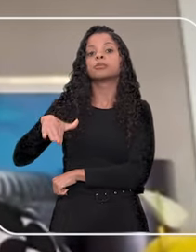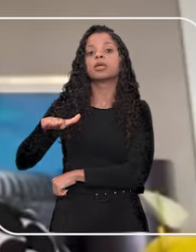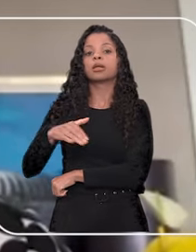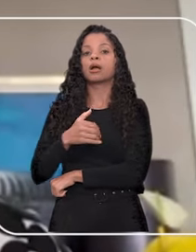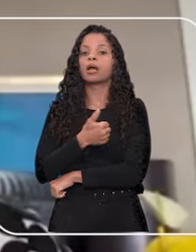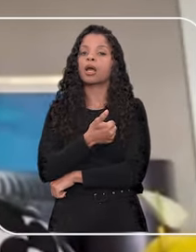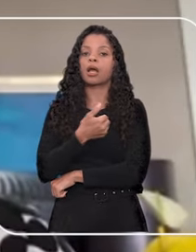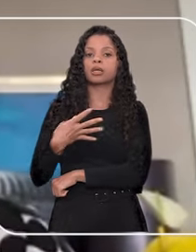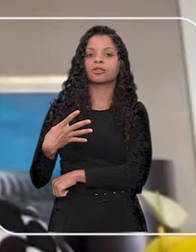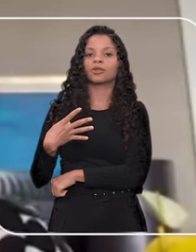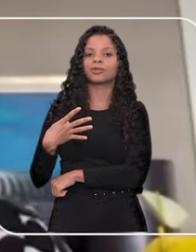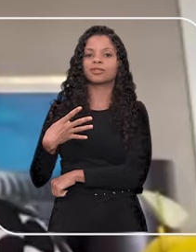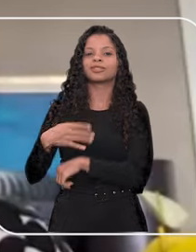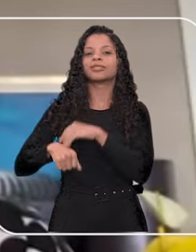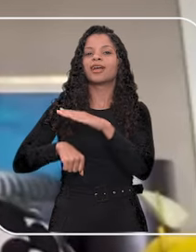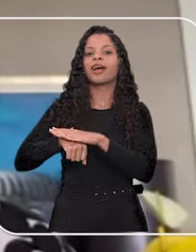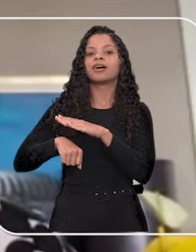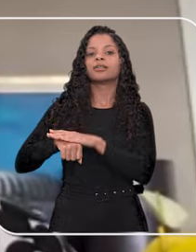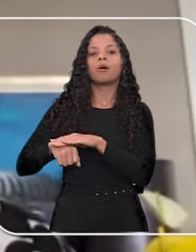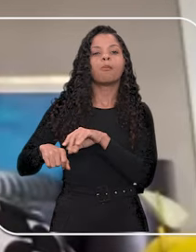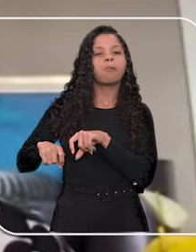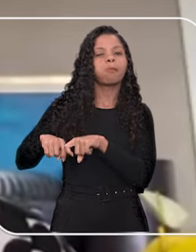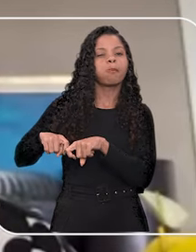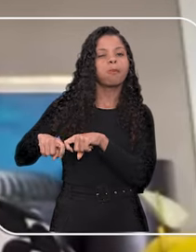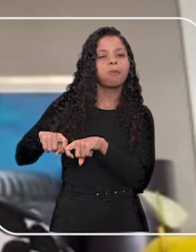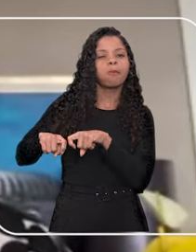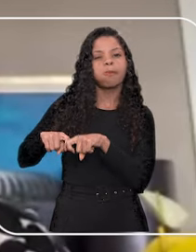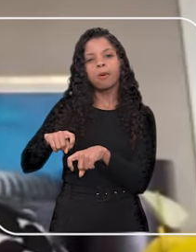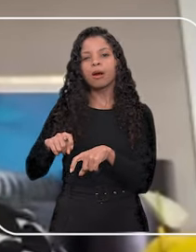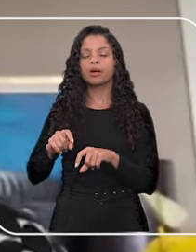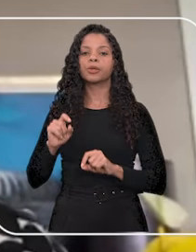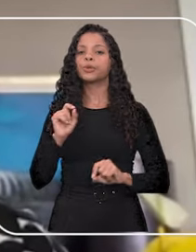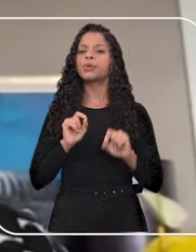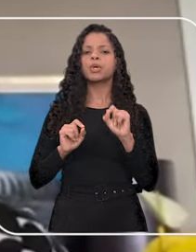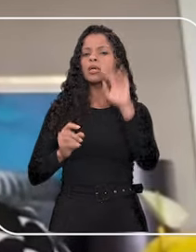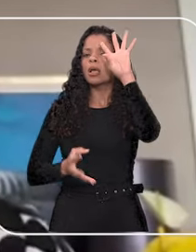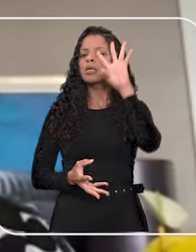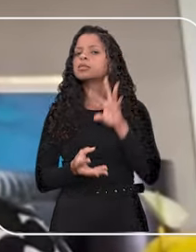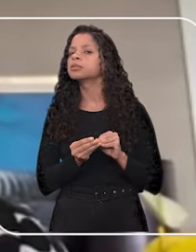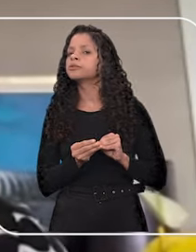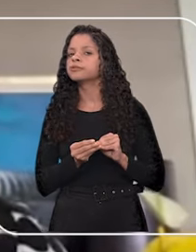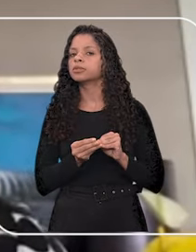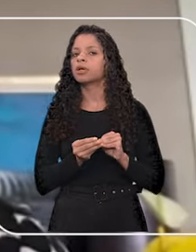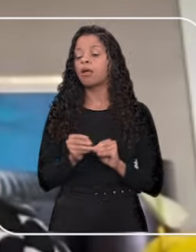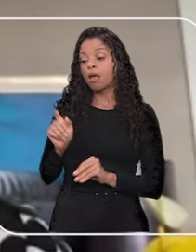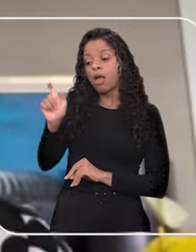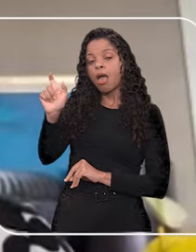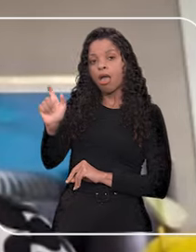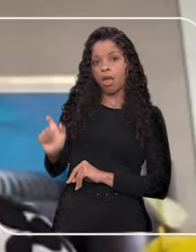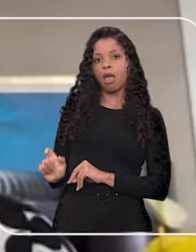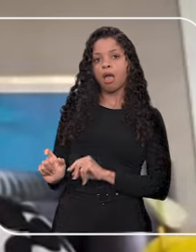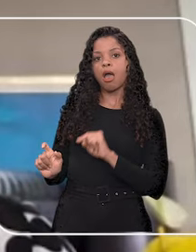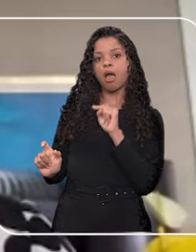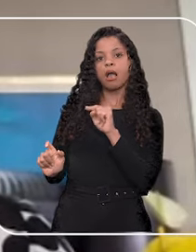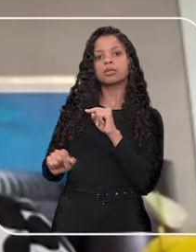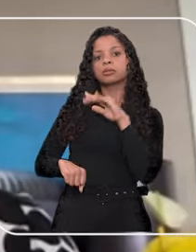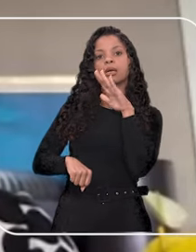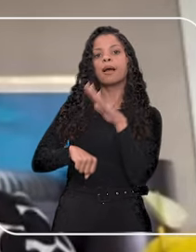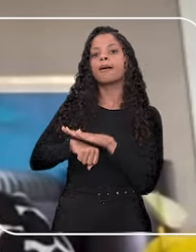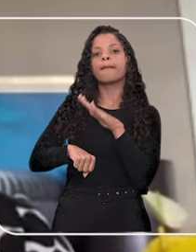14 anos com atos sexuais Isso significa que essa pessoa então na